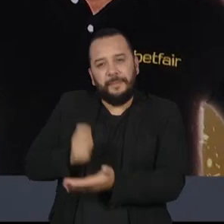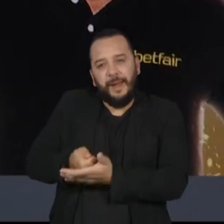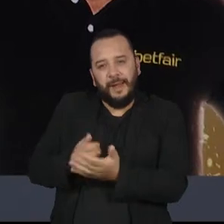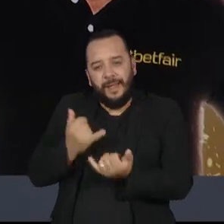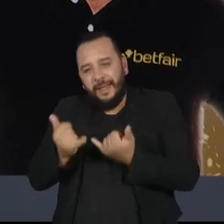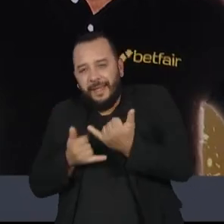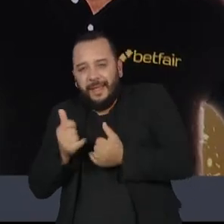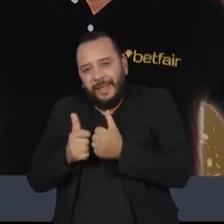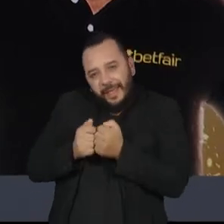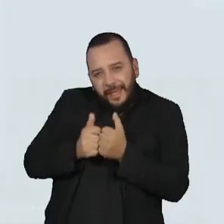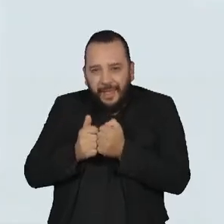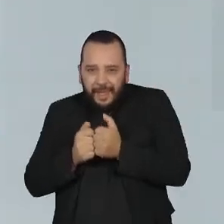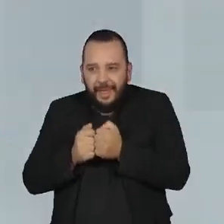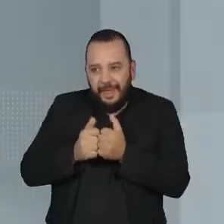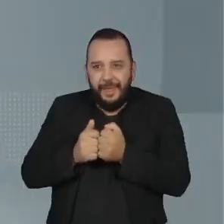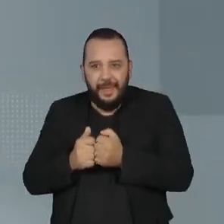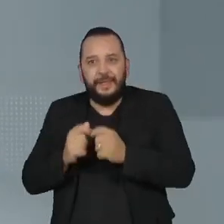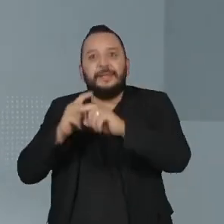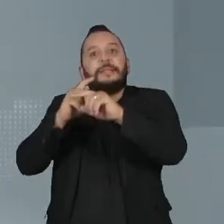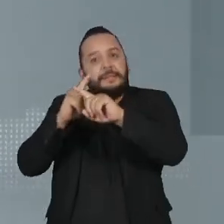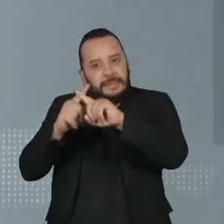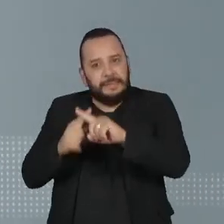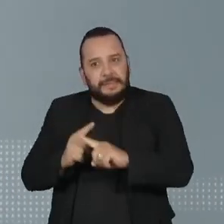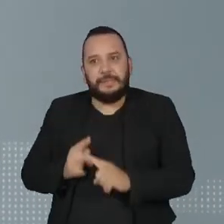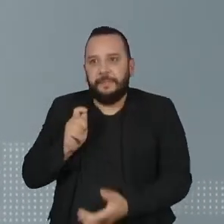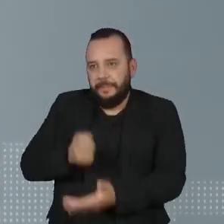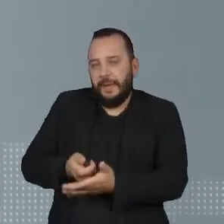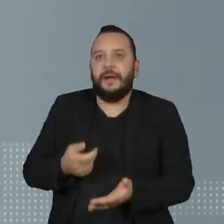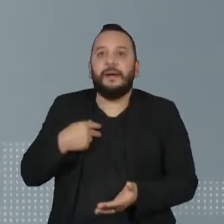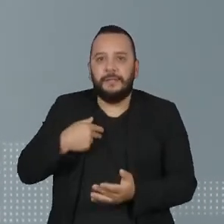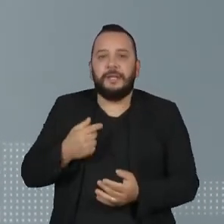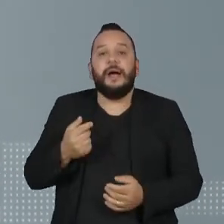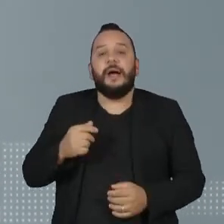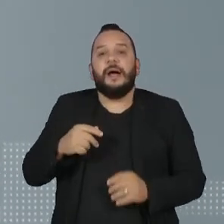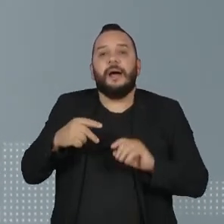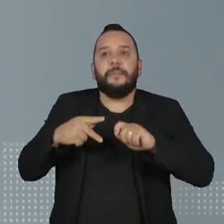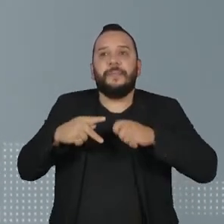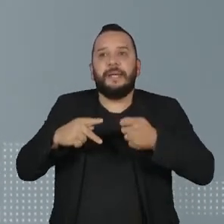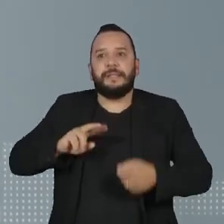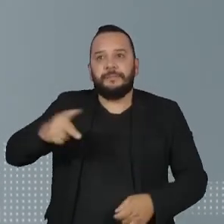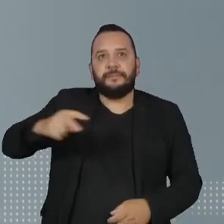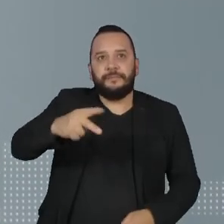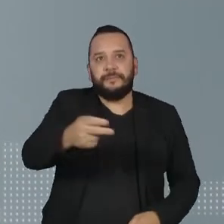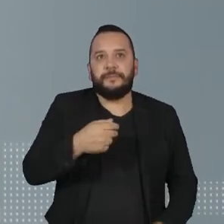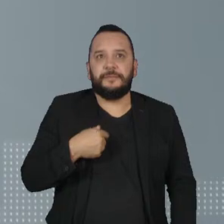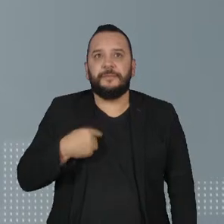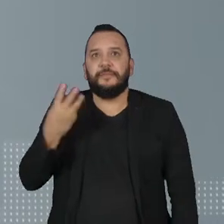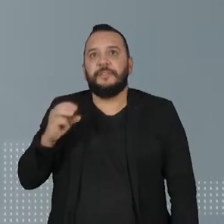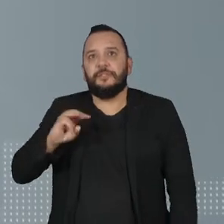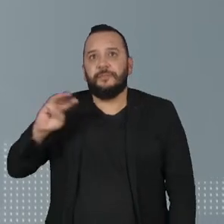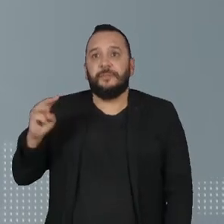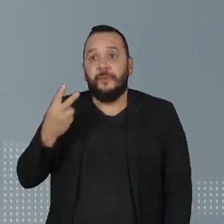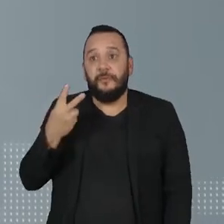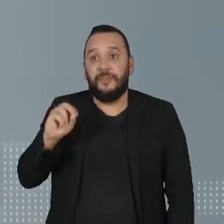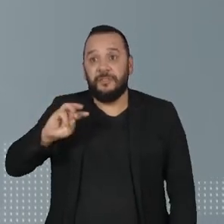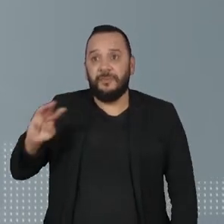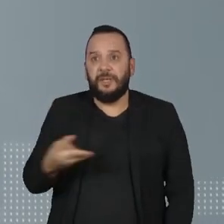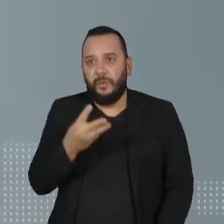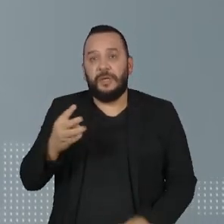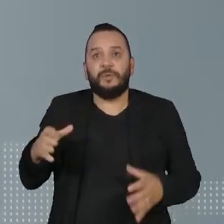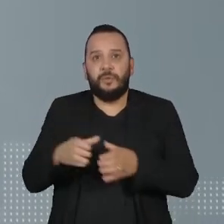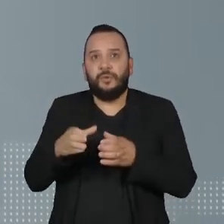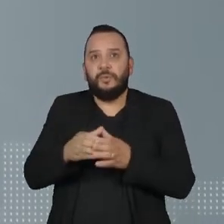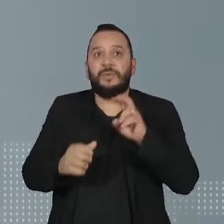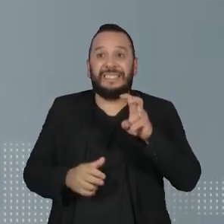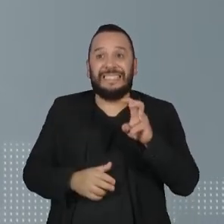foram feitos via Pix. Dos 20 milhões de beneficiários do Bolsa Família, 5 milhões fizeram apostas.